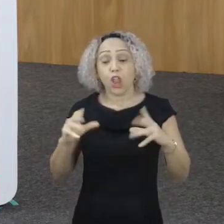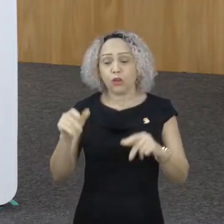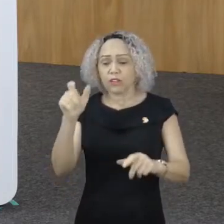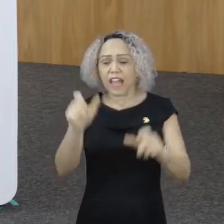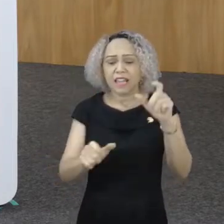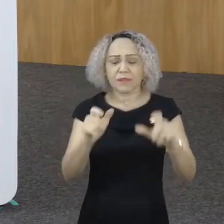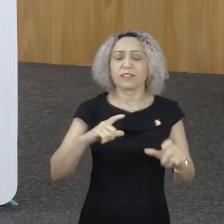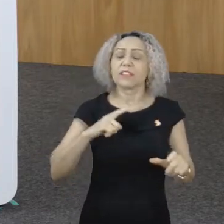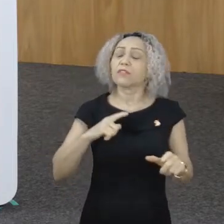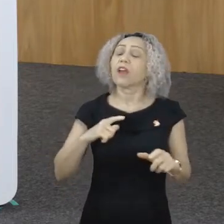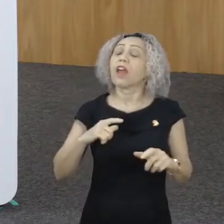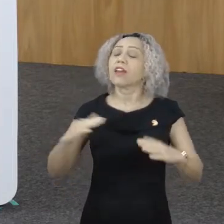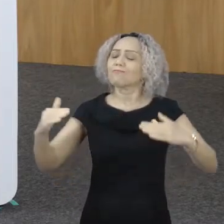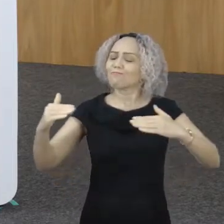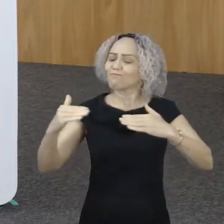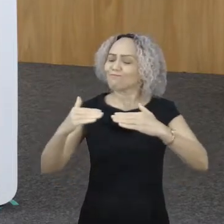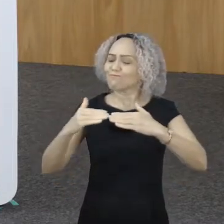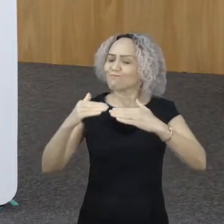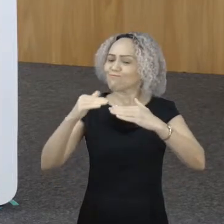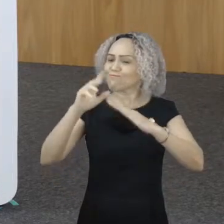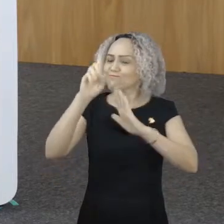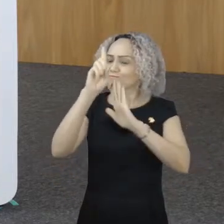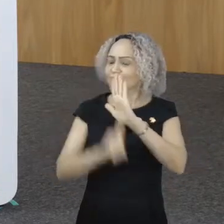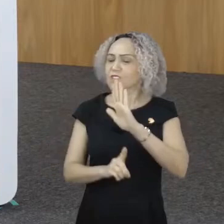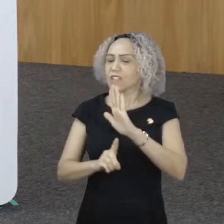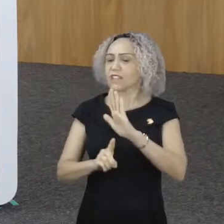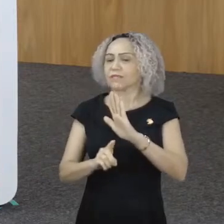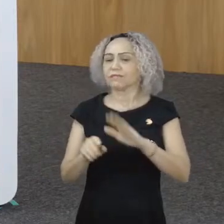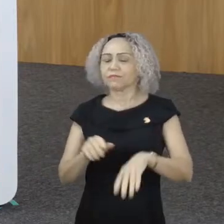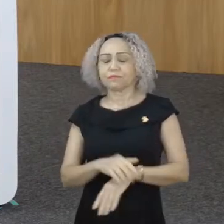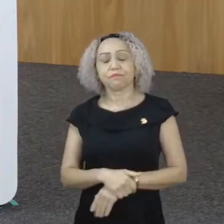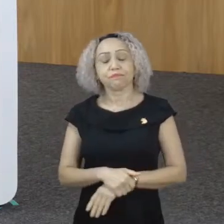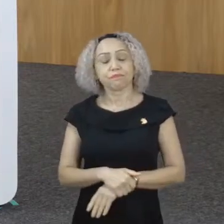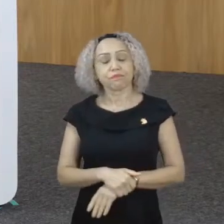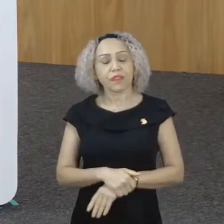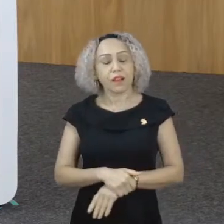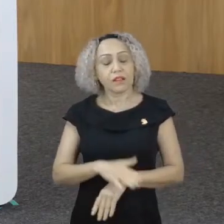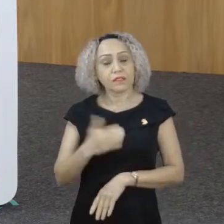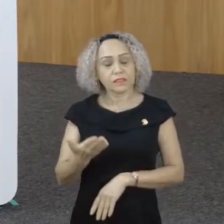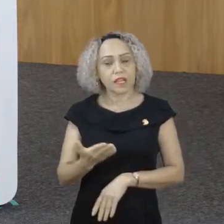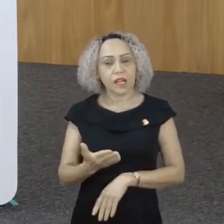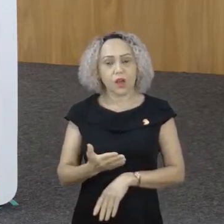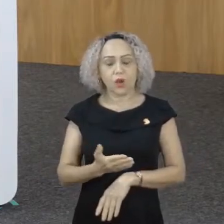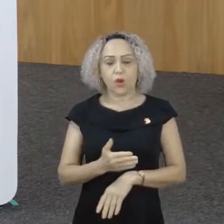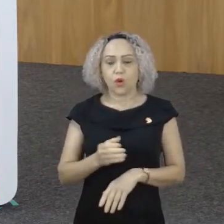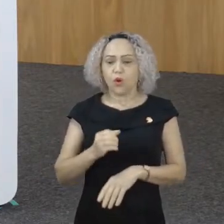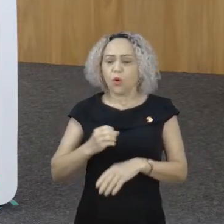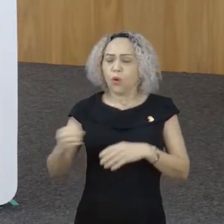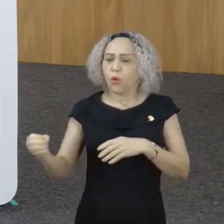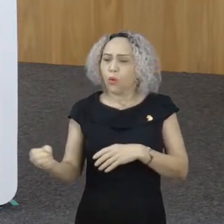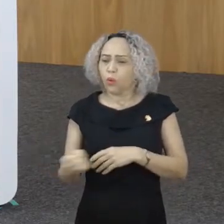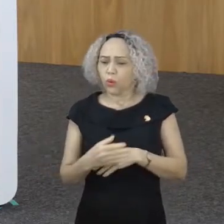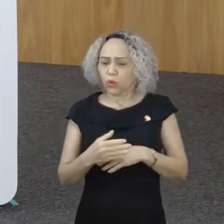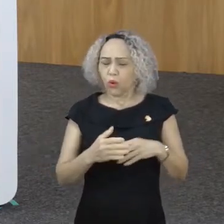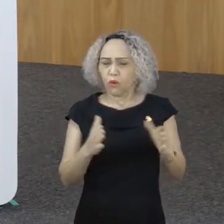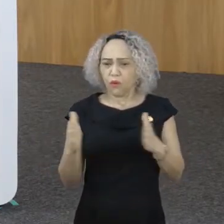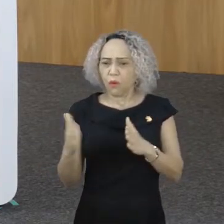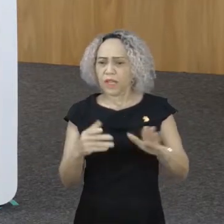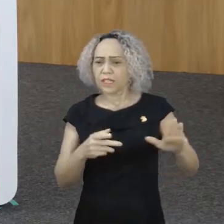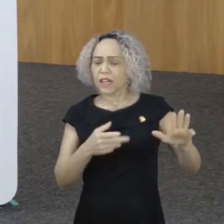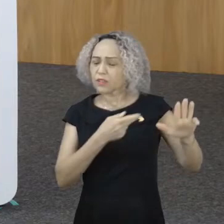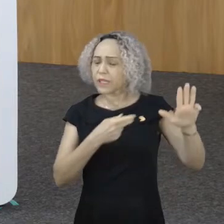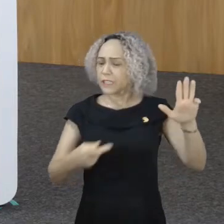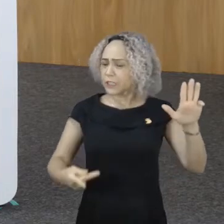Exatamente, senador. E o novo mandato do presidente Lula retoma essa agenda histórica do PT pela igualdade racial. Eu gostaria que a